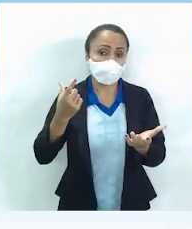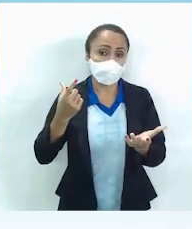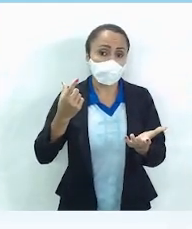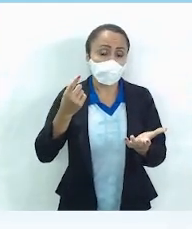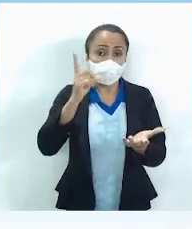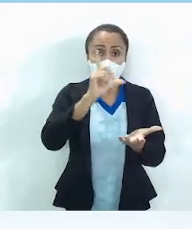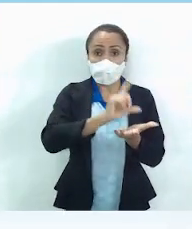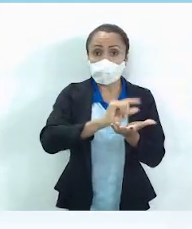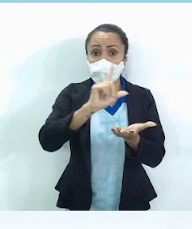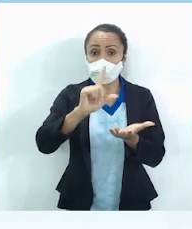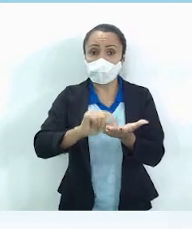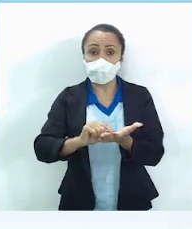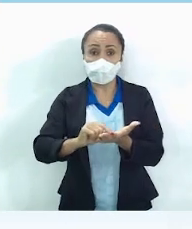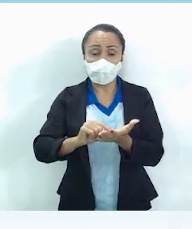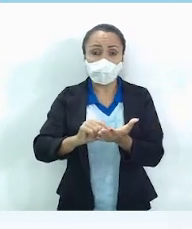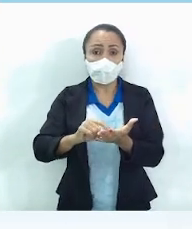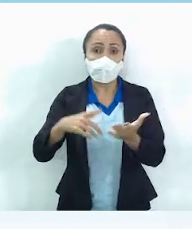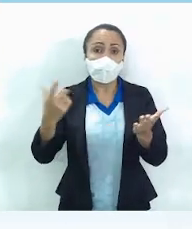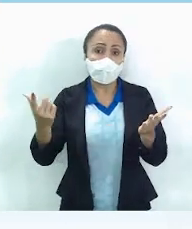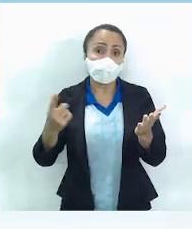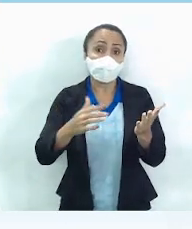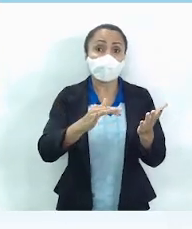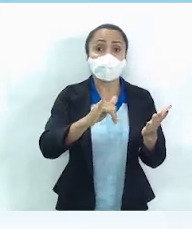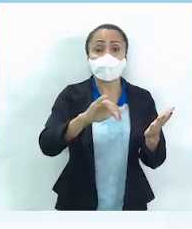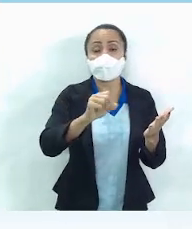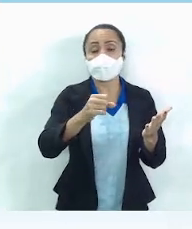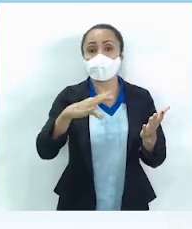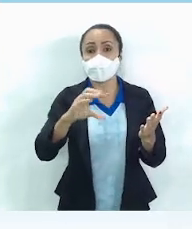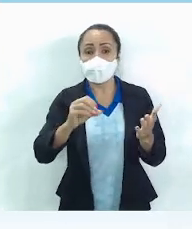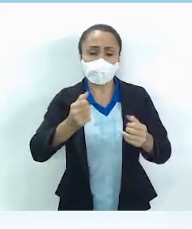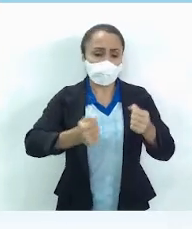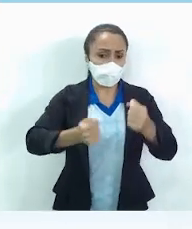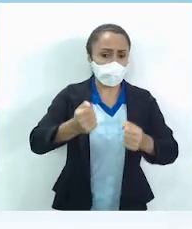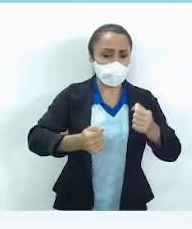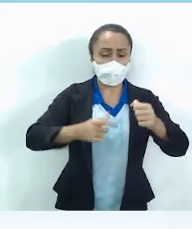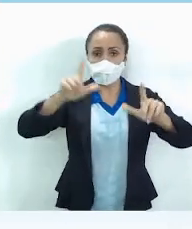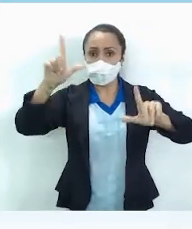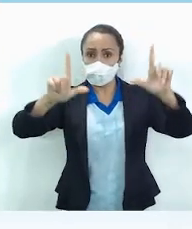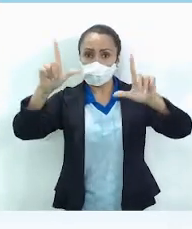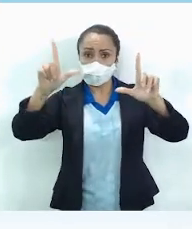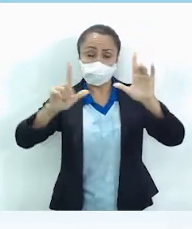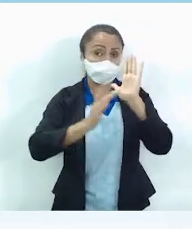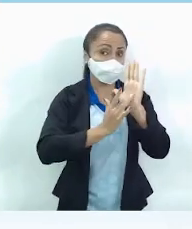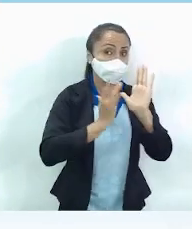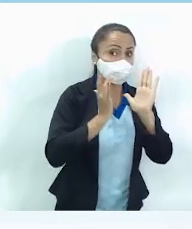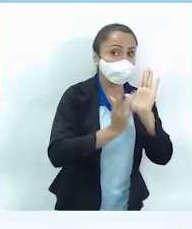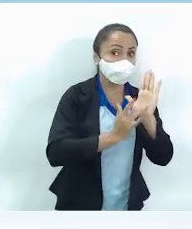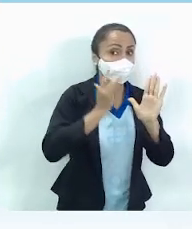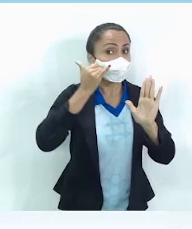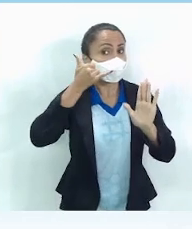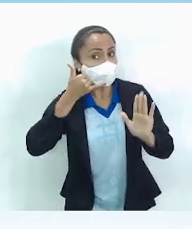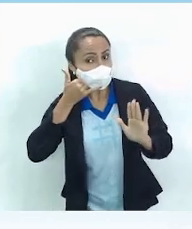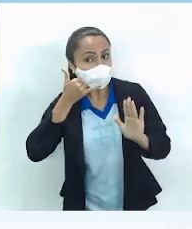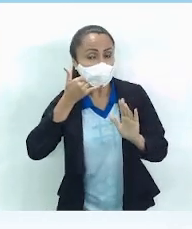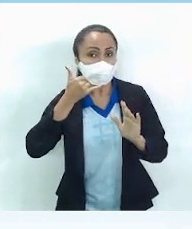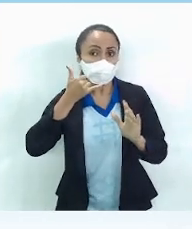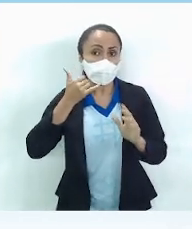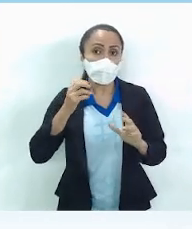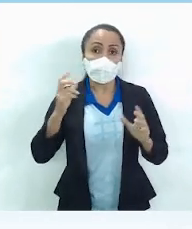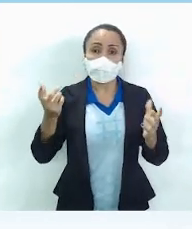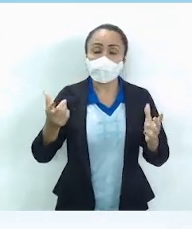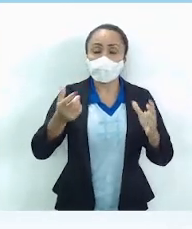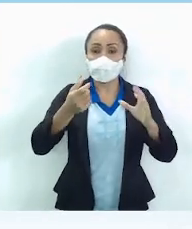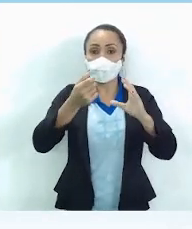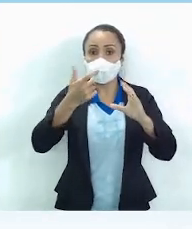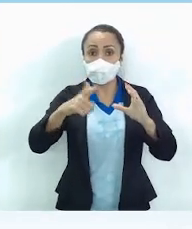um celular, um automóvel, uma televisão. A indústria hoje, ela não se caracteriza apenas